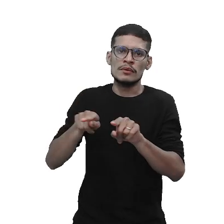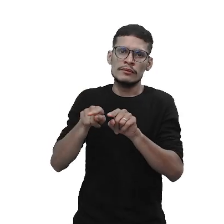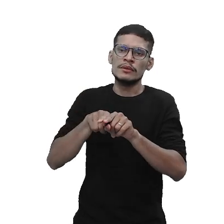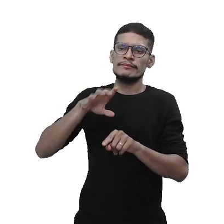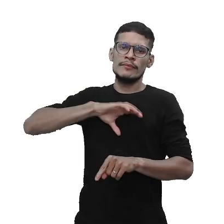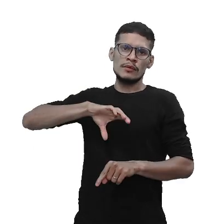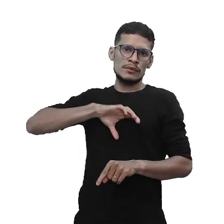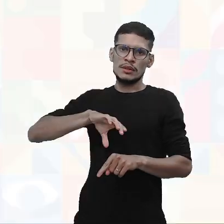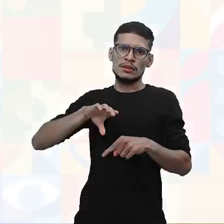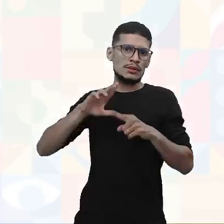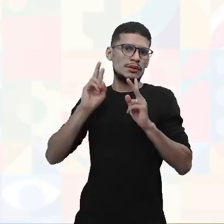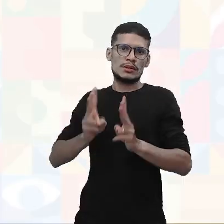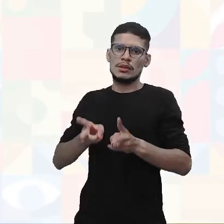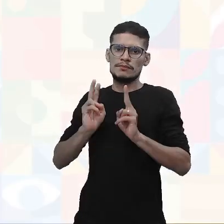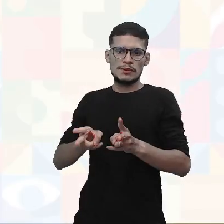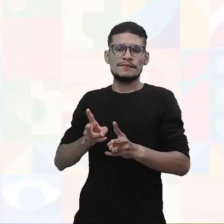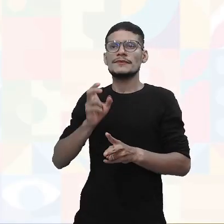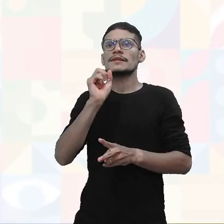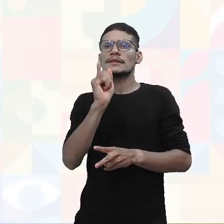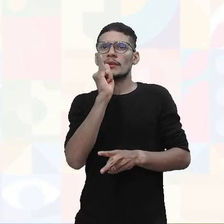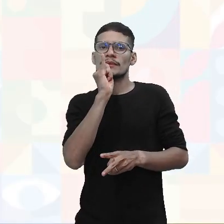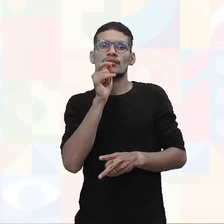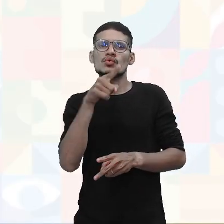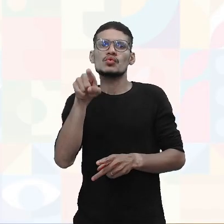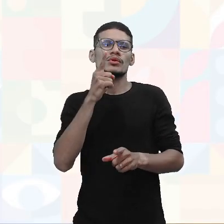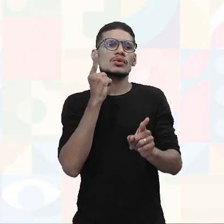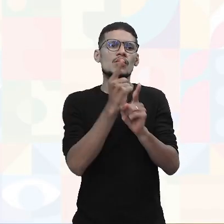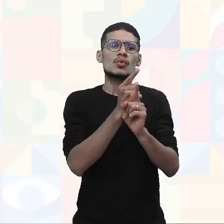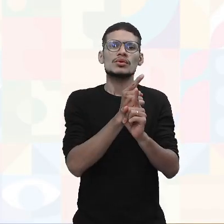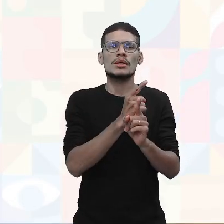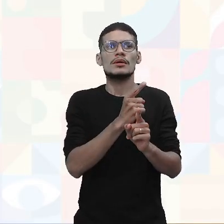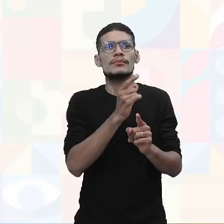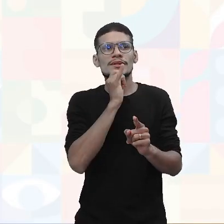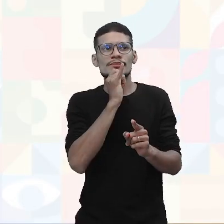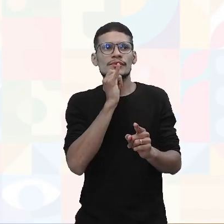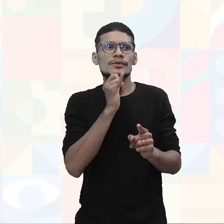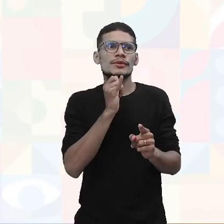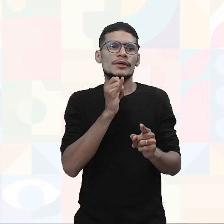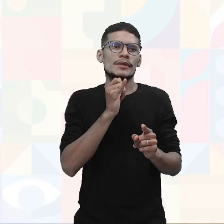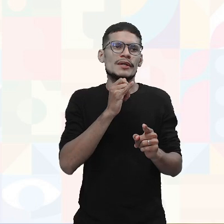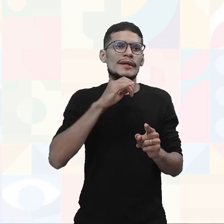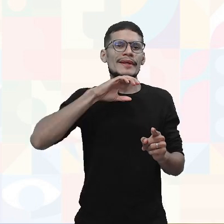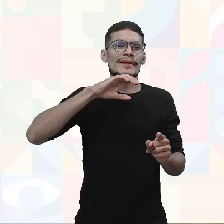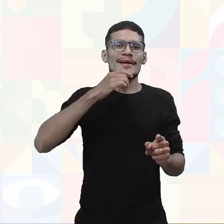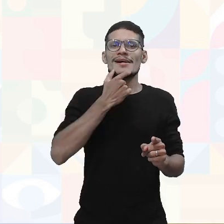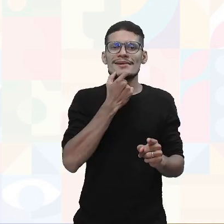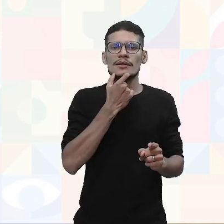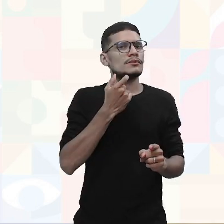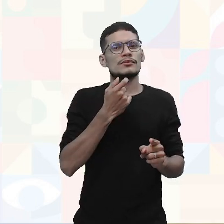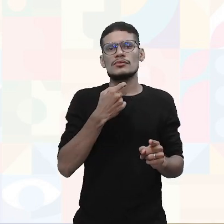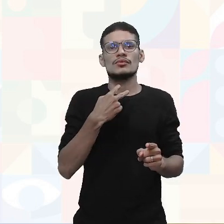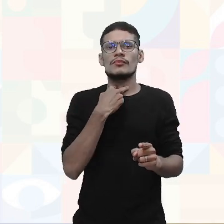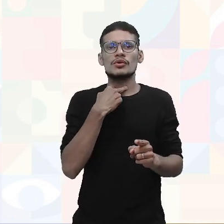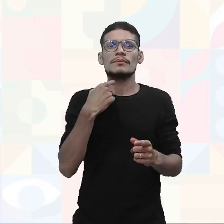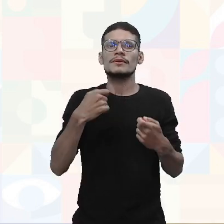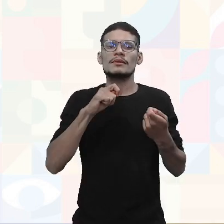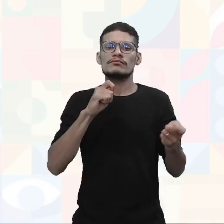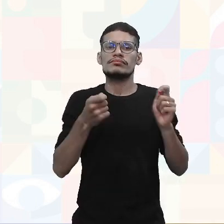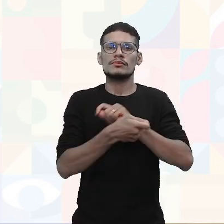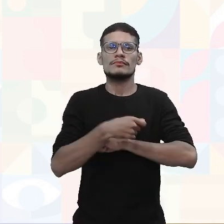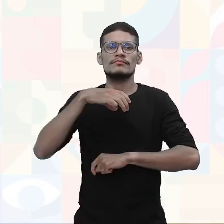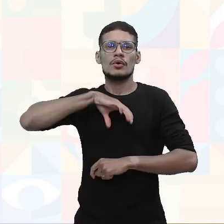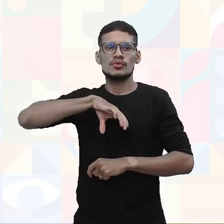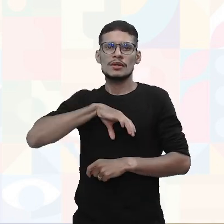gente ainda encontra em alguns locais quando vai placas, principalmente no idioma inglês, então não, essa placa deveria estar o quê? No nosso português,